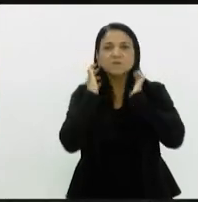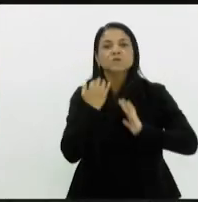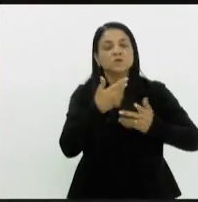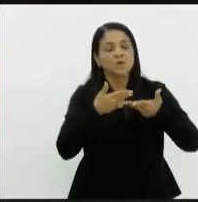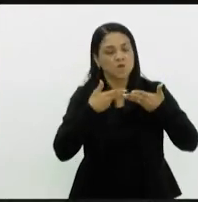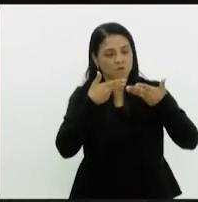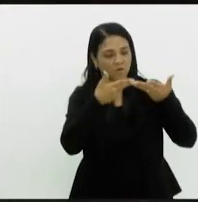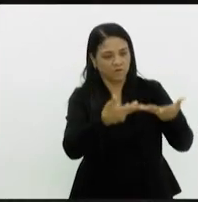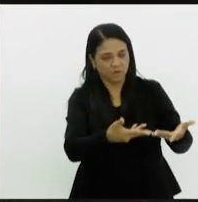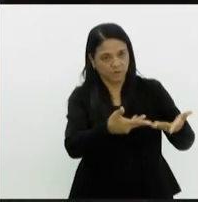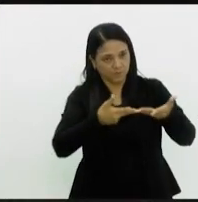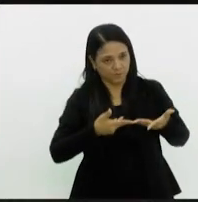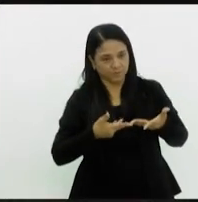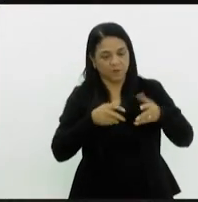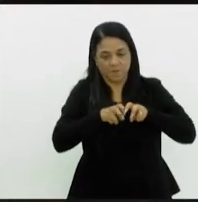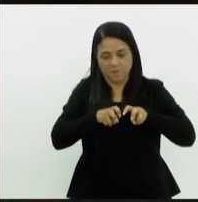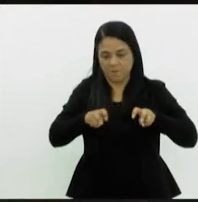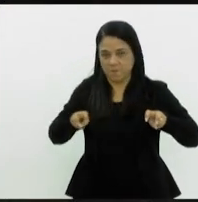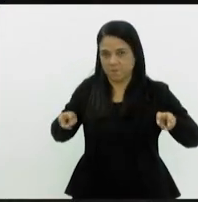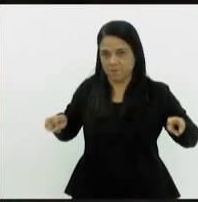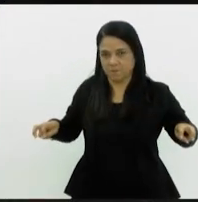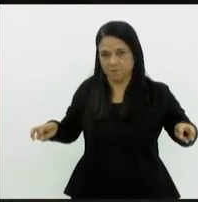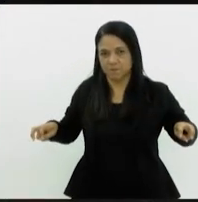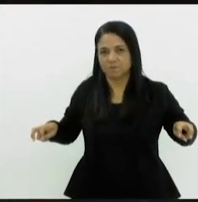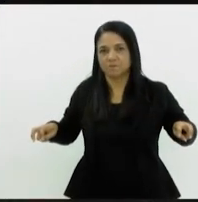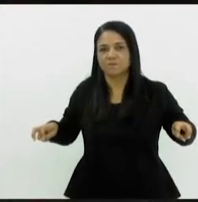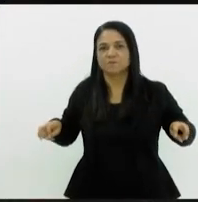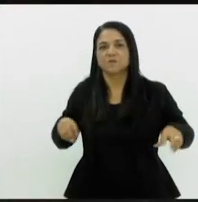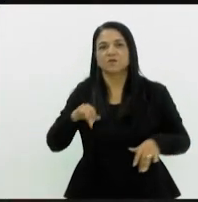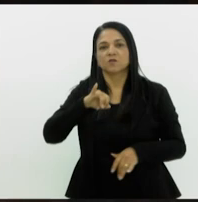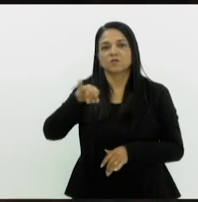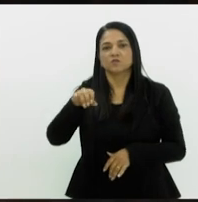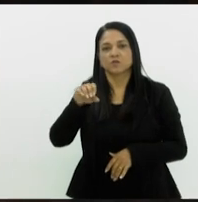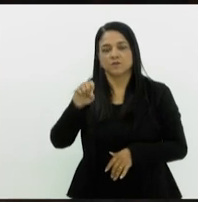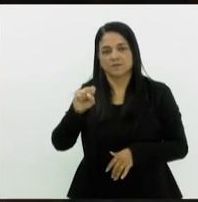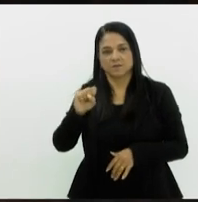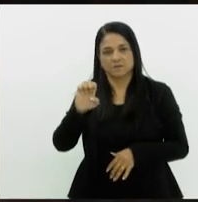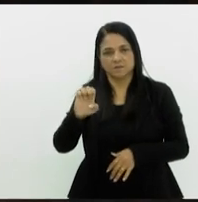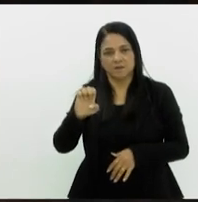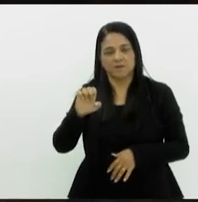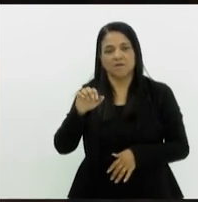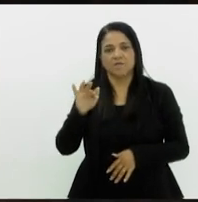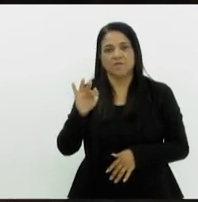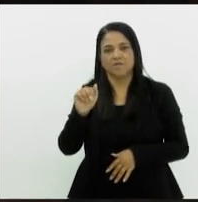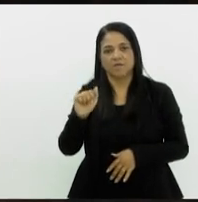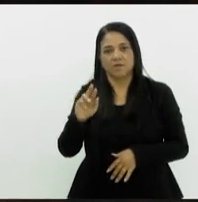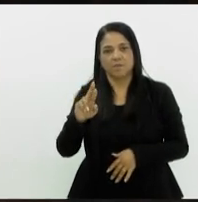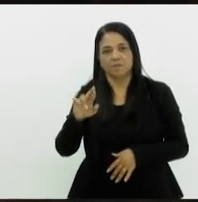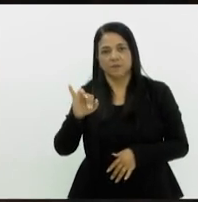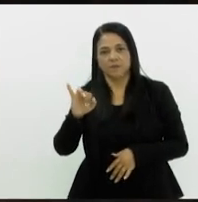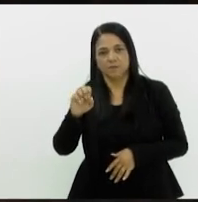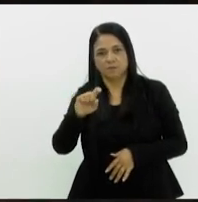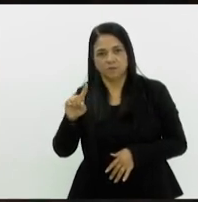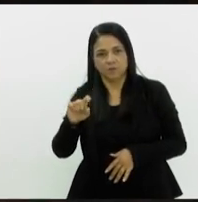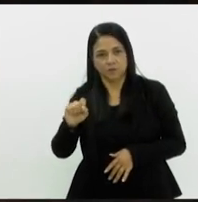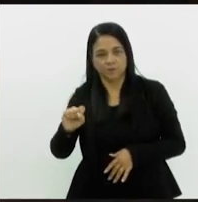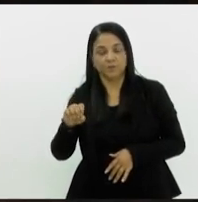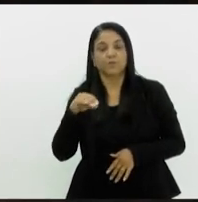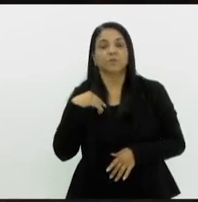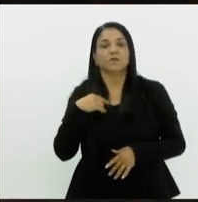Convido para compor a mesa de honra senhor José Fabrício Mouzinho de Almeida, capitão da Polícia